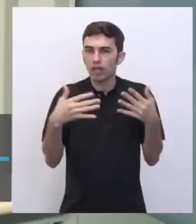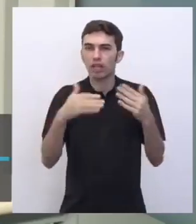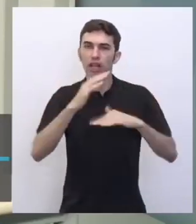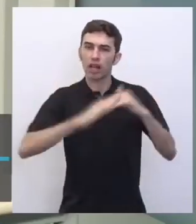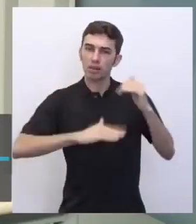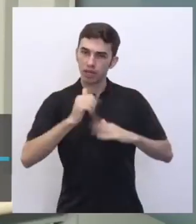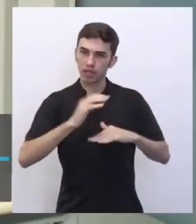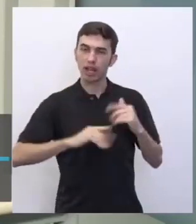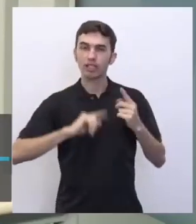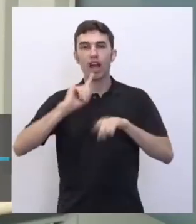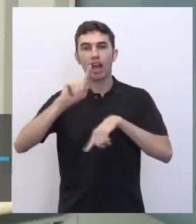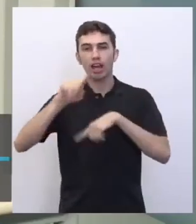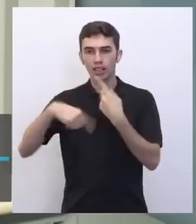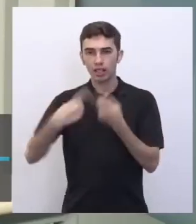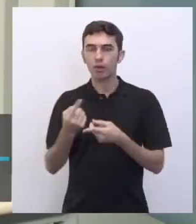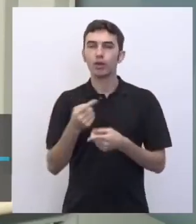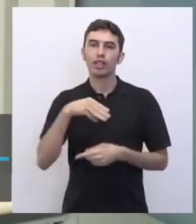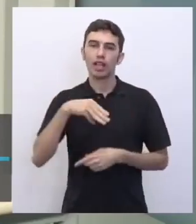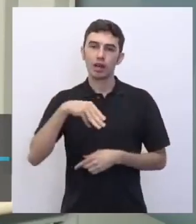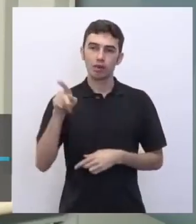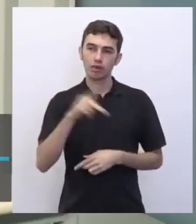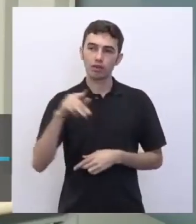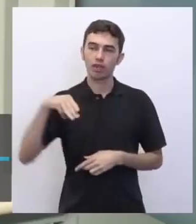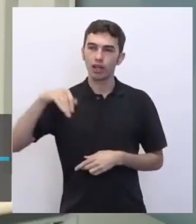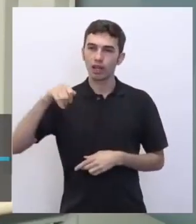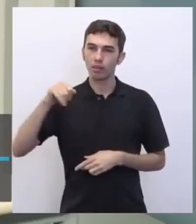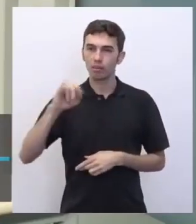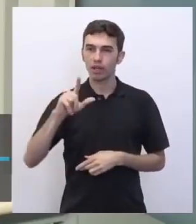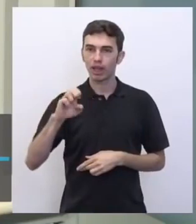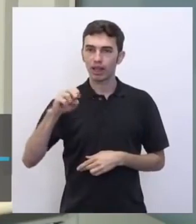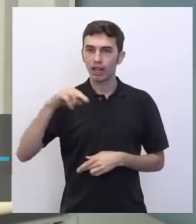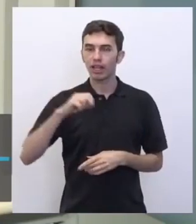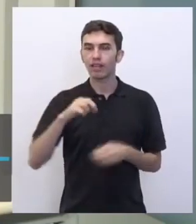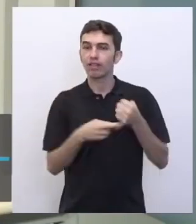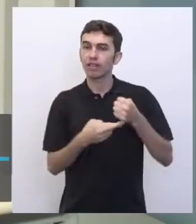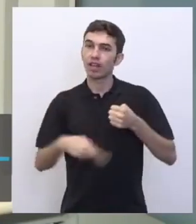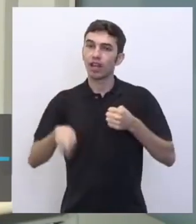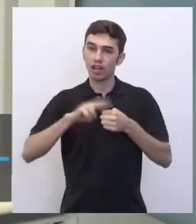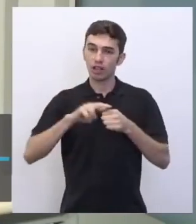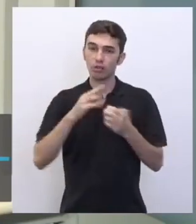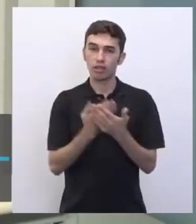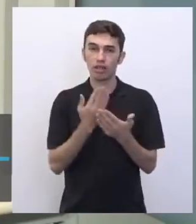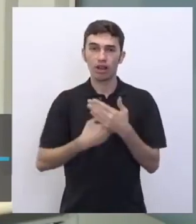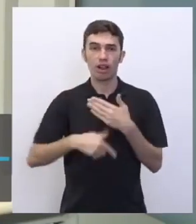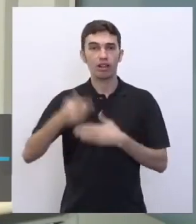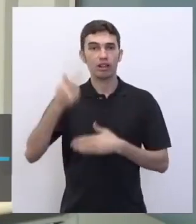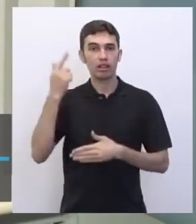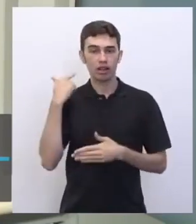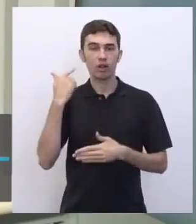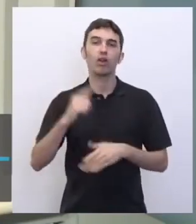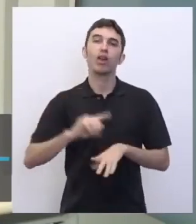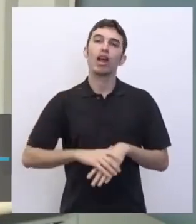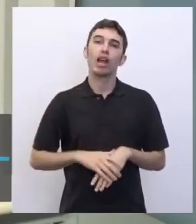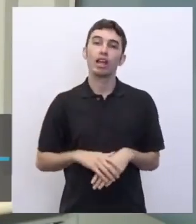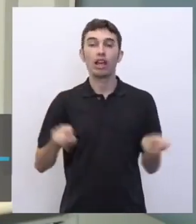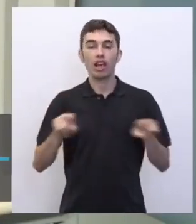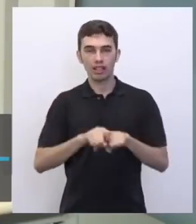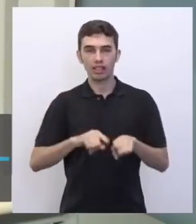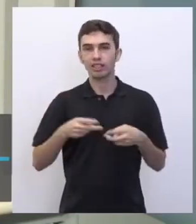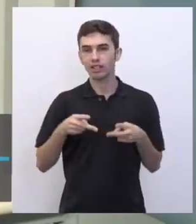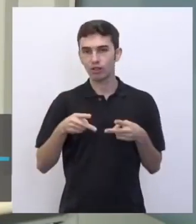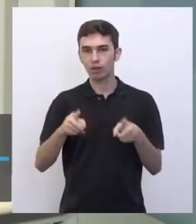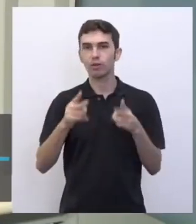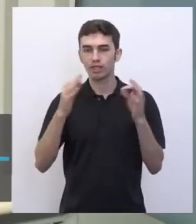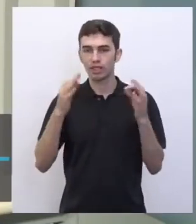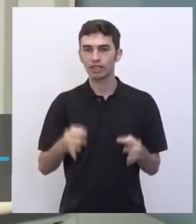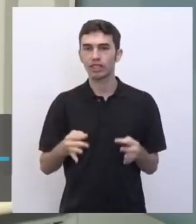habilidade, e em seguida a professora Milene vai fazer uma retomada da aula anterior e aí sim começar o